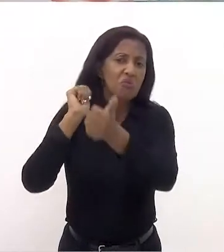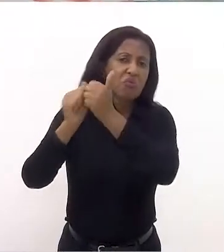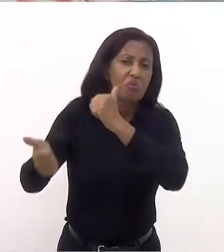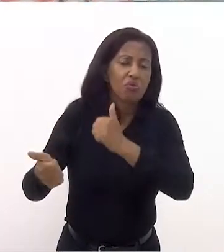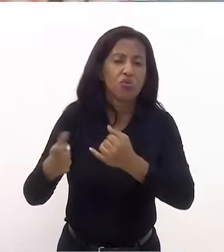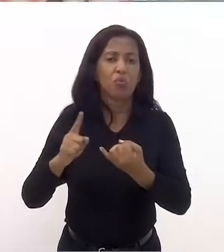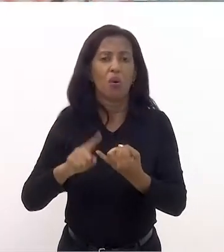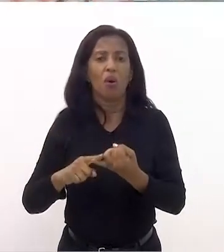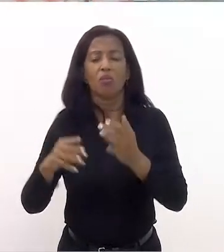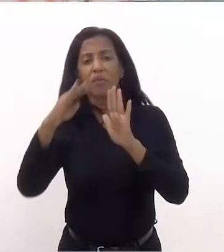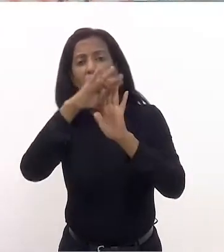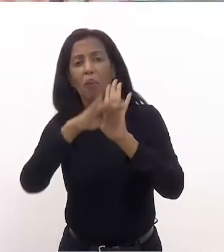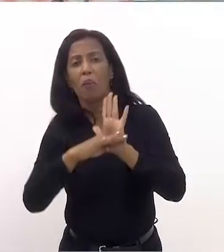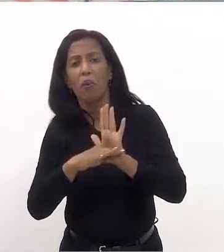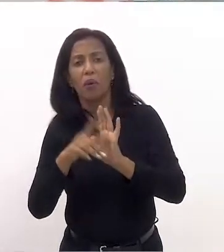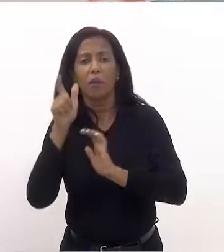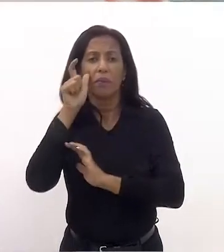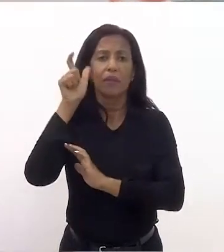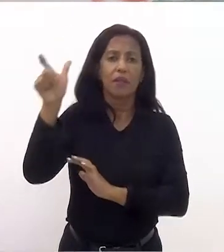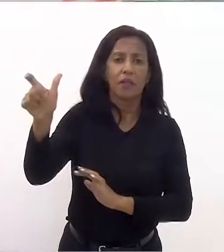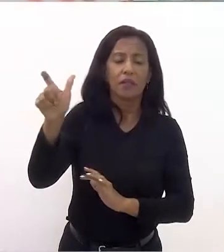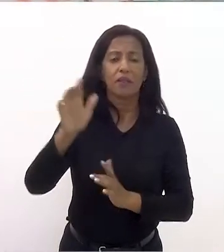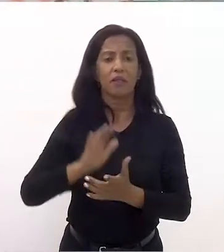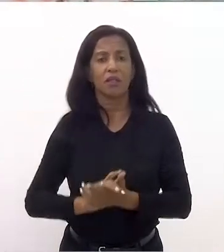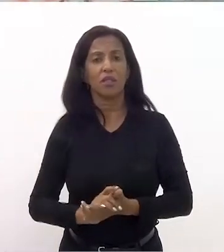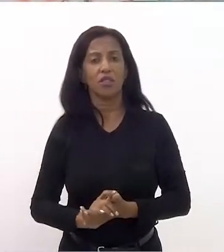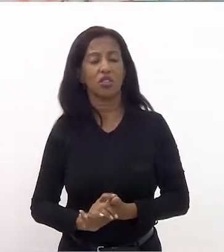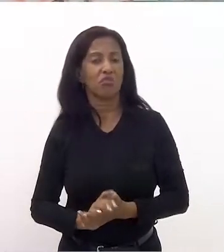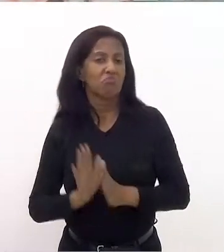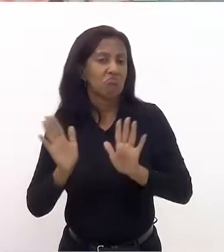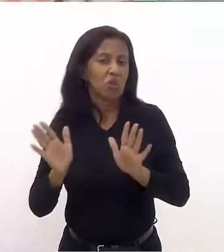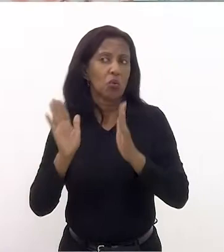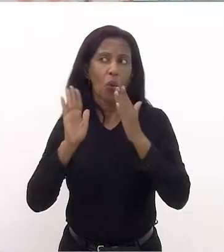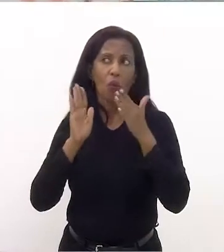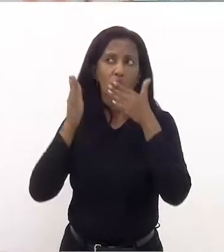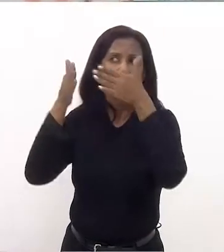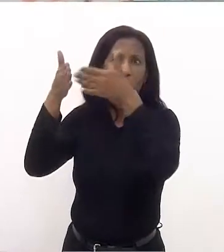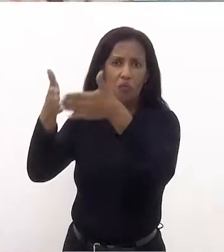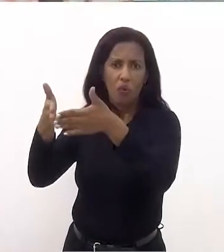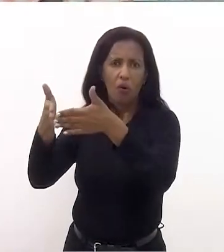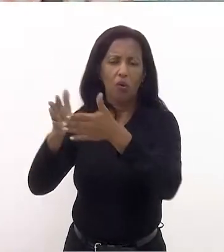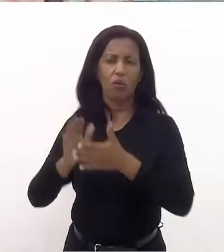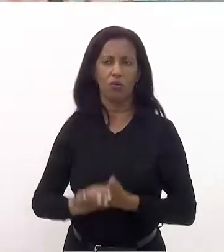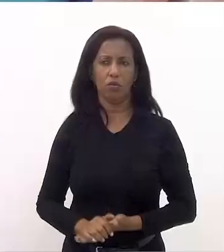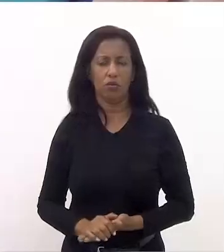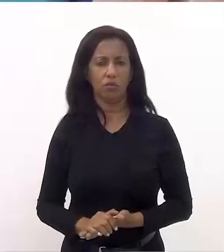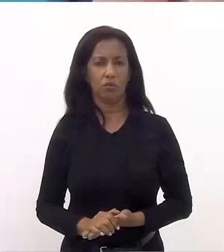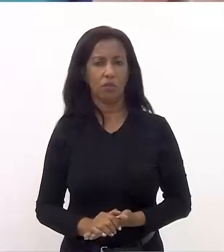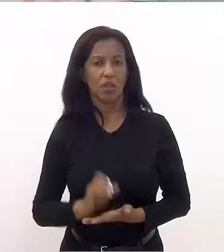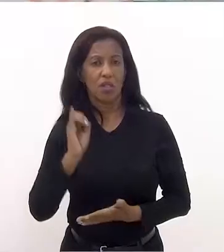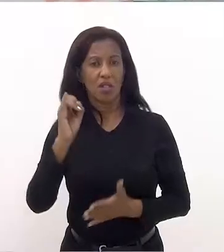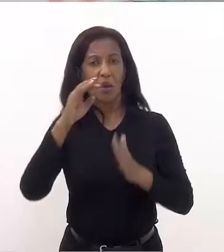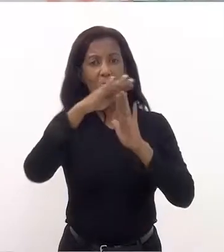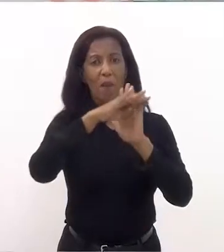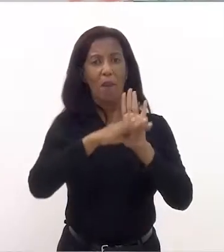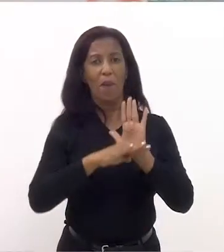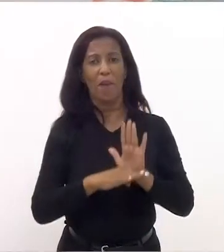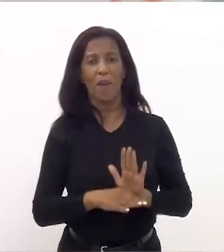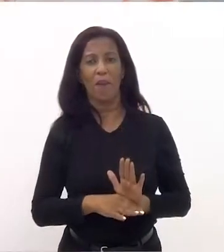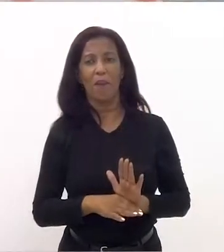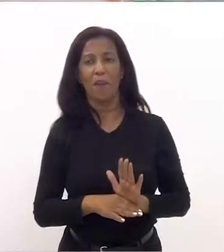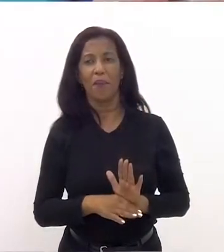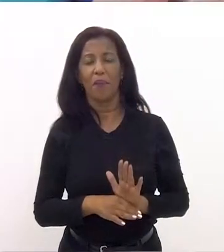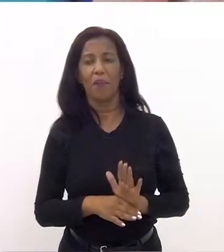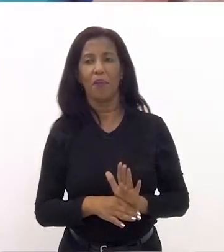um futebol, para ver um programa que eu quero, que tem interesse. Entendi. Se é o programa do